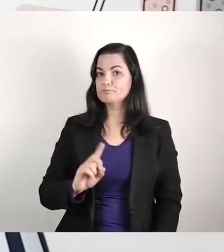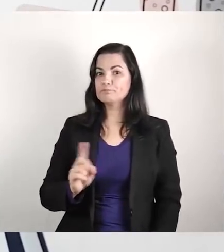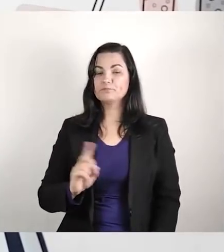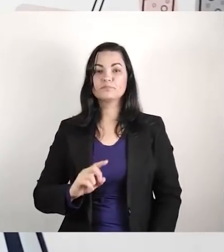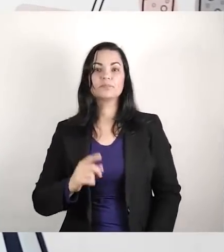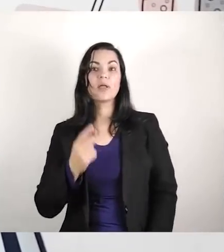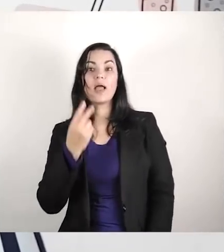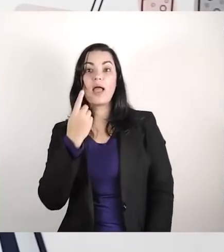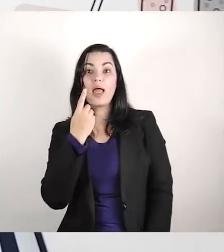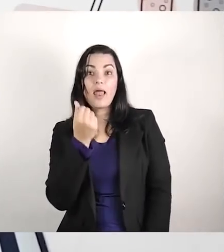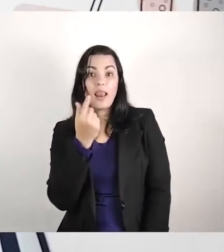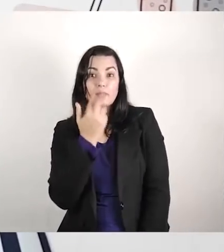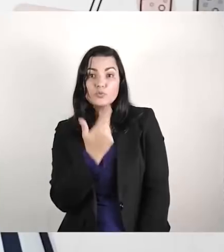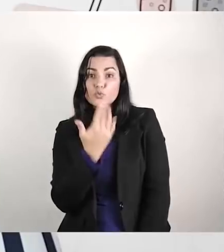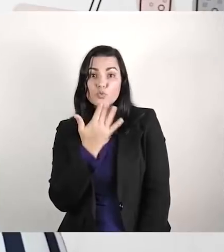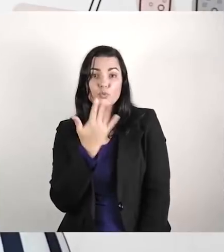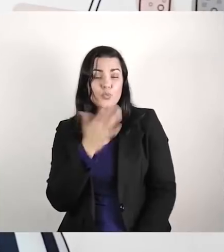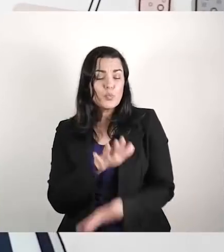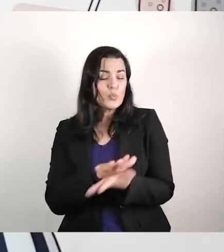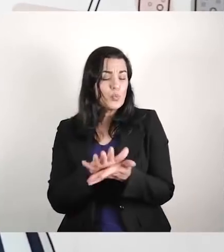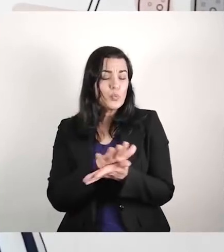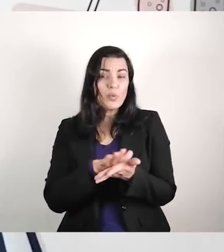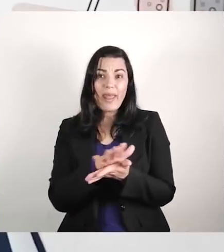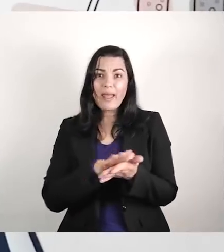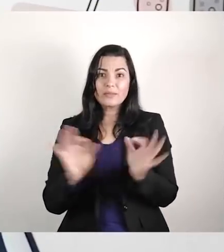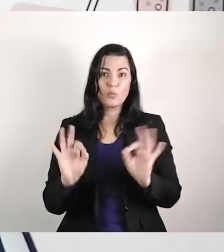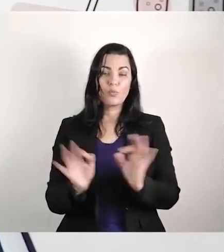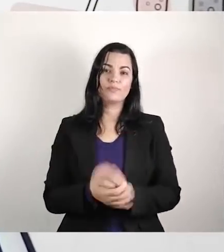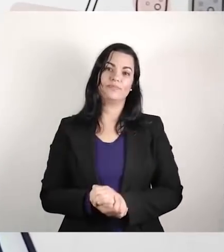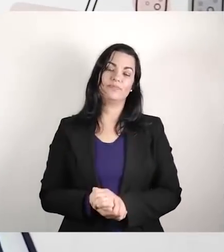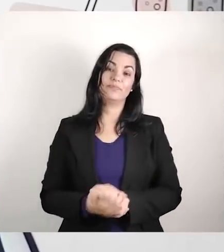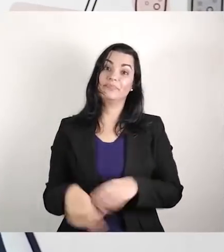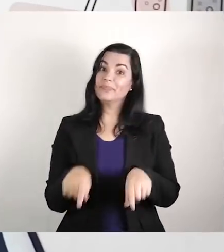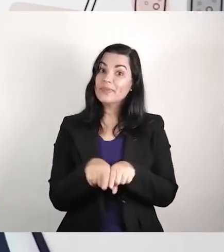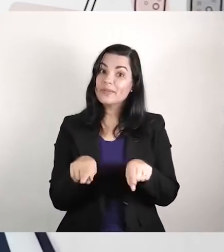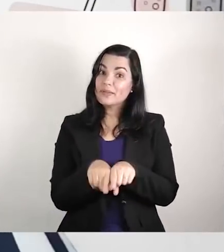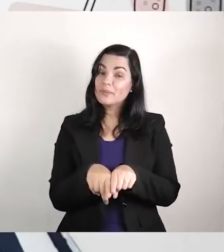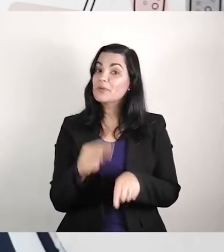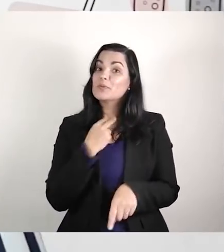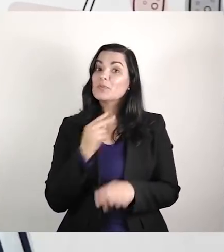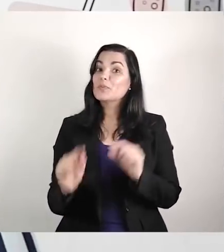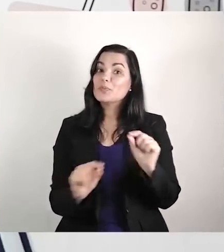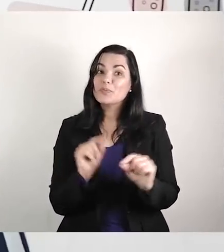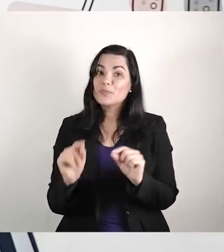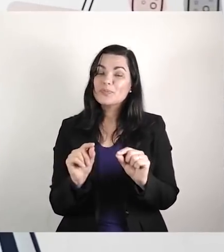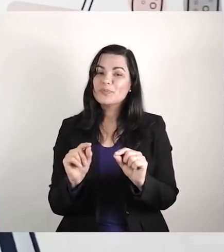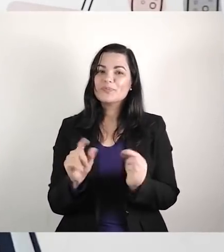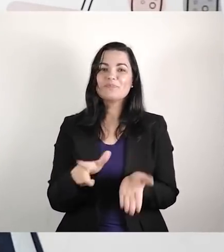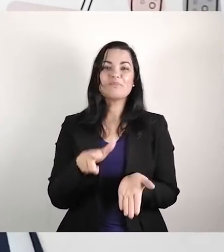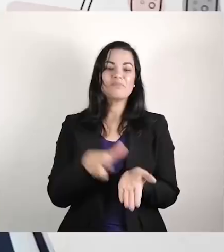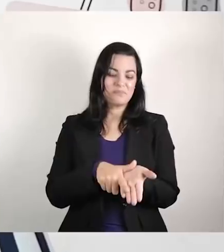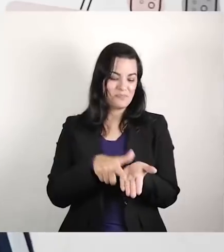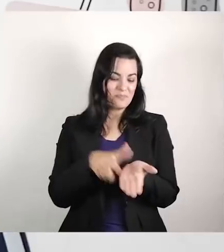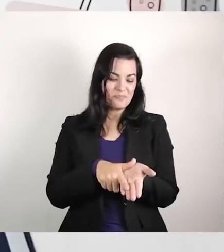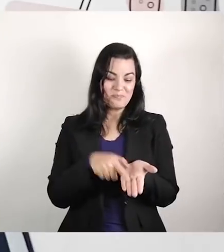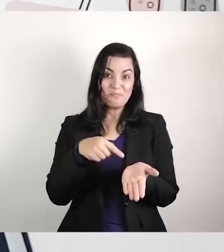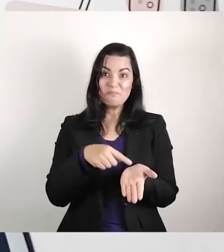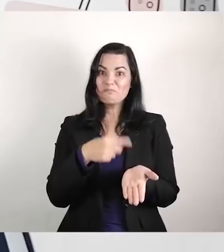lápis de cor, não pode usar nada disso e não pode usar